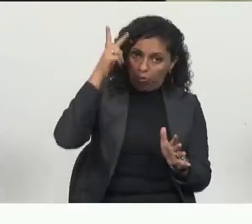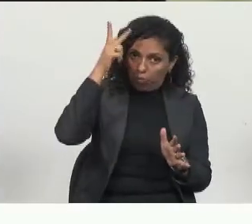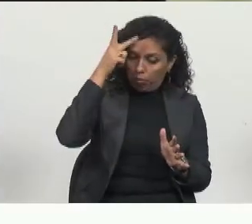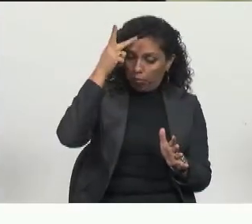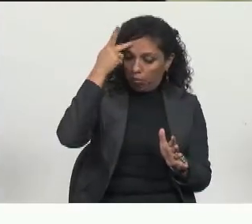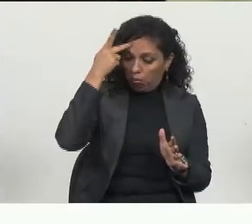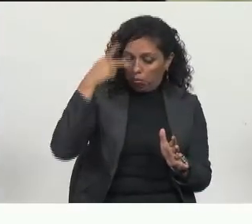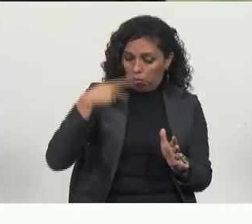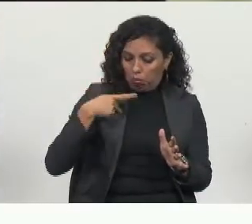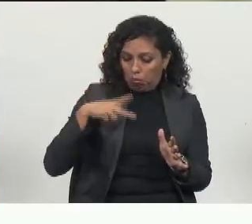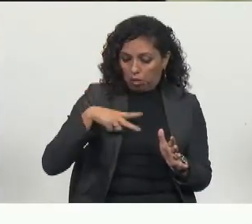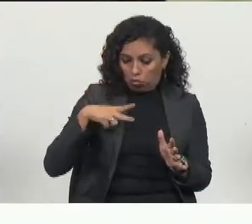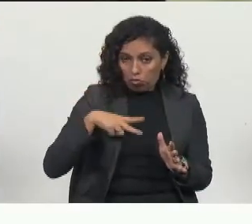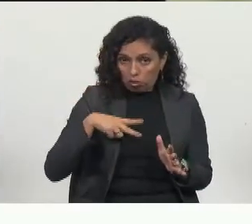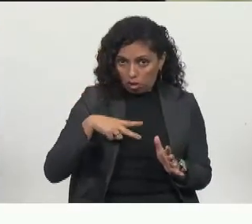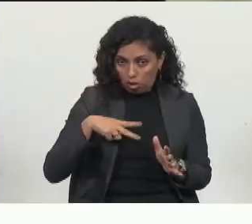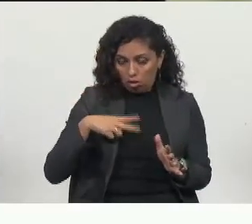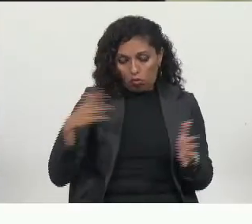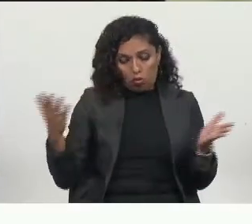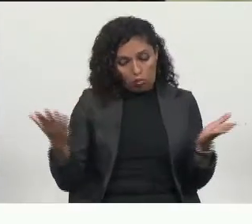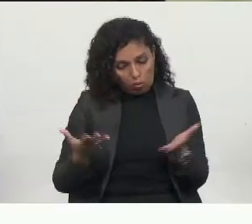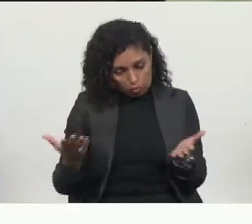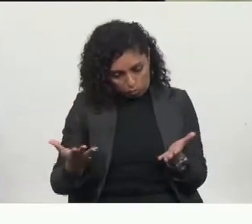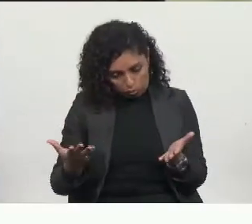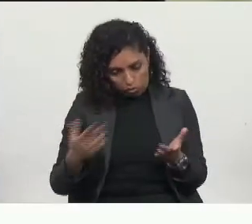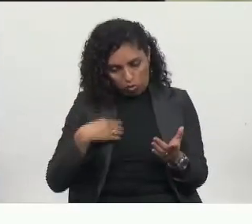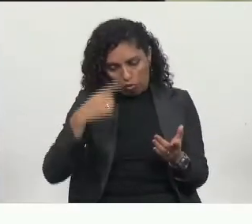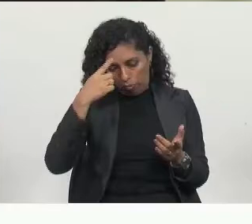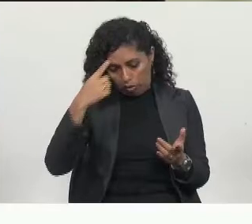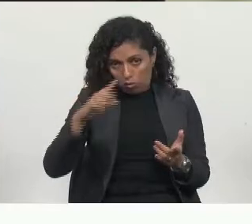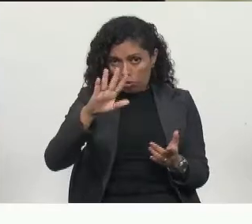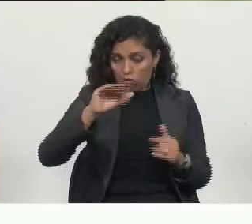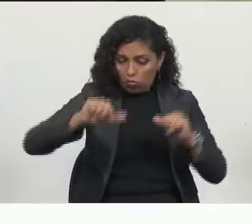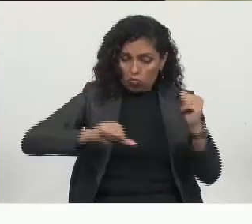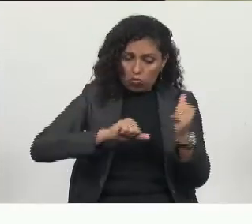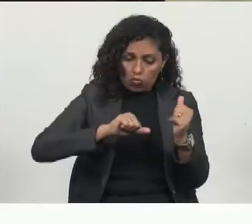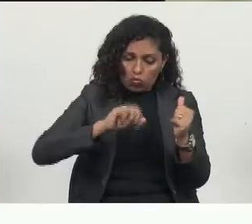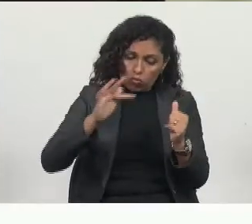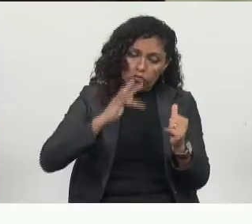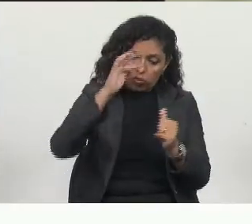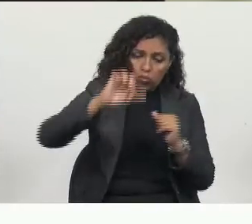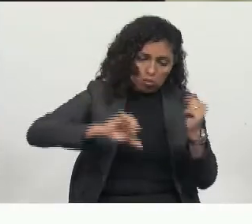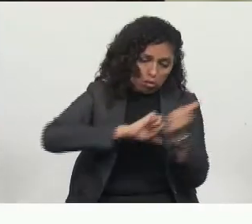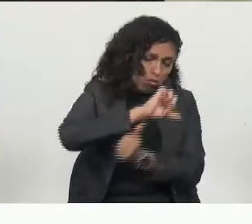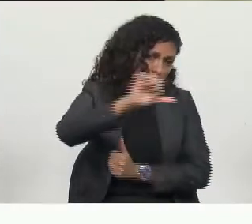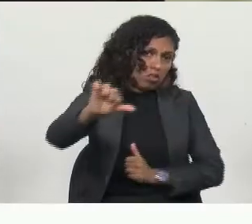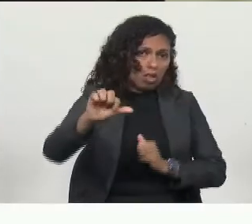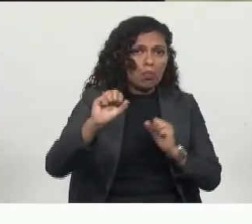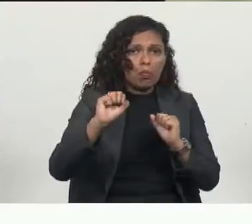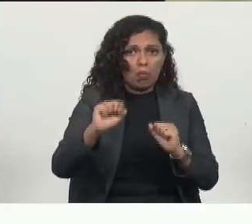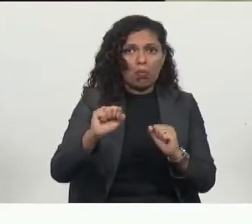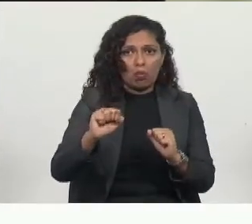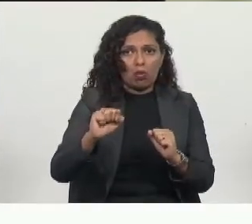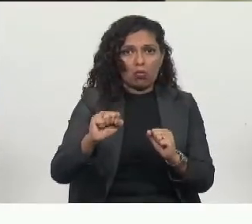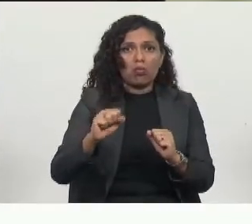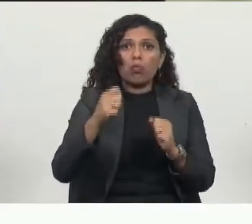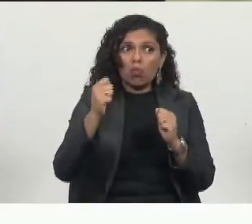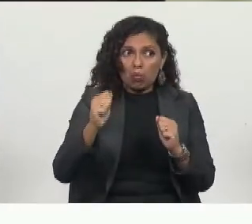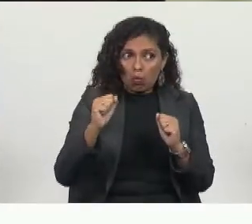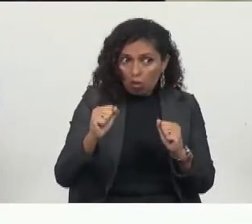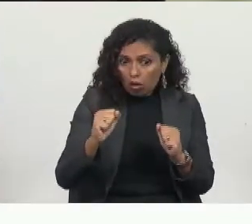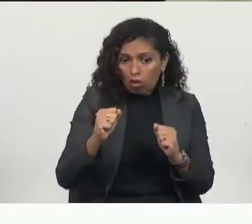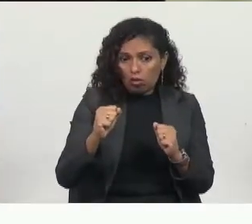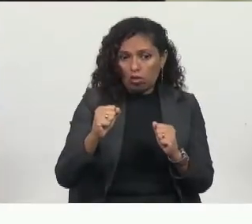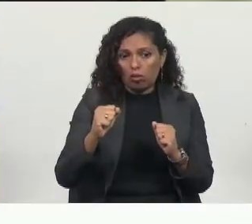ser que me tragam argumentos que possam me fazer mudar de ideias, porque eu também, quando posso ser convencido do